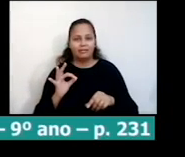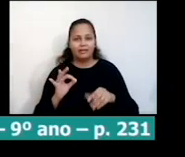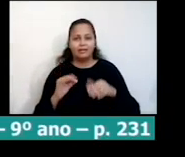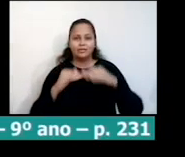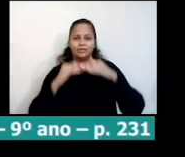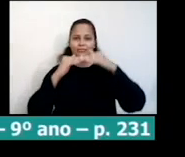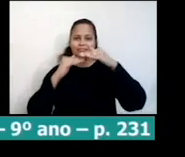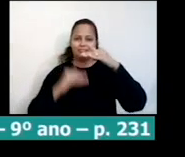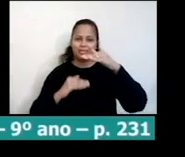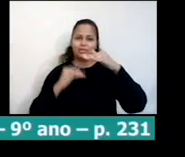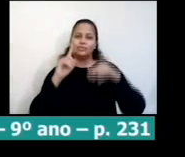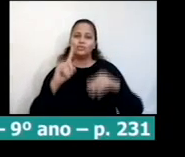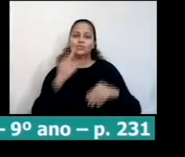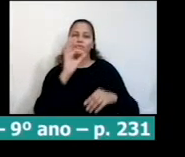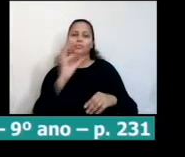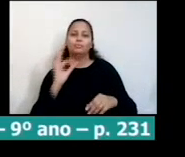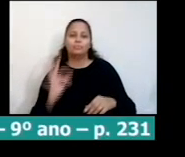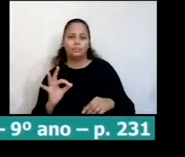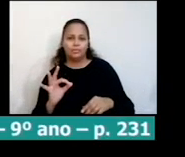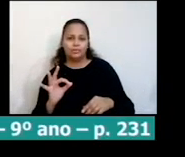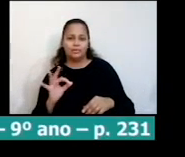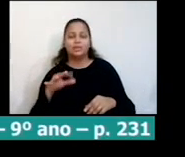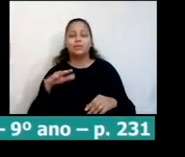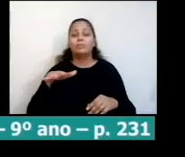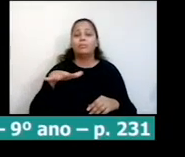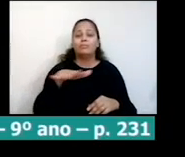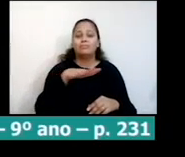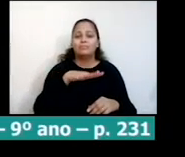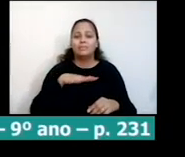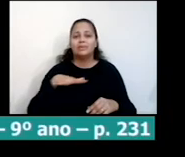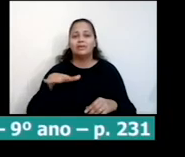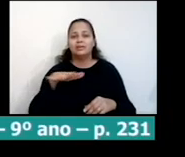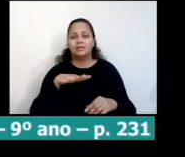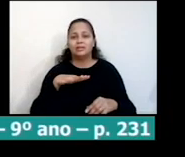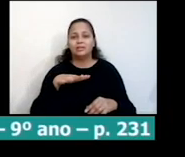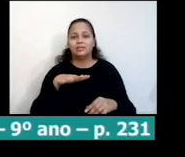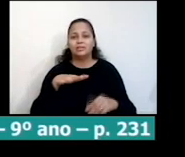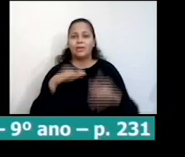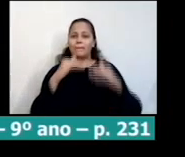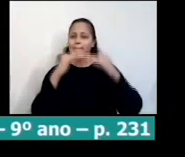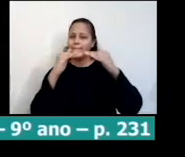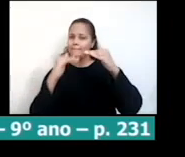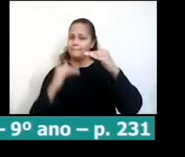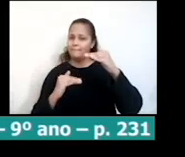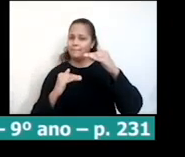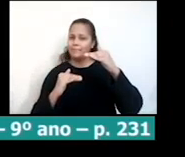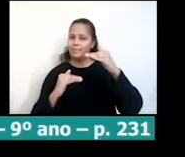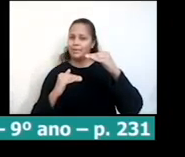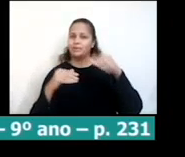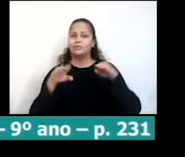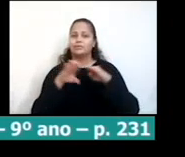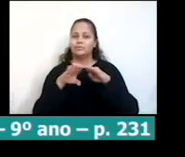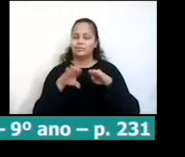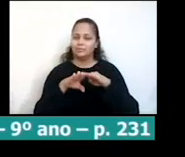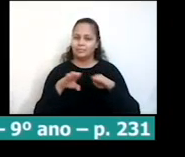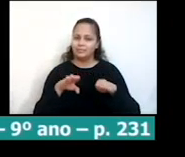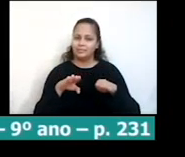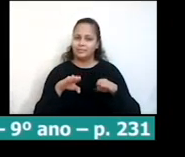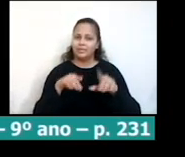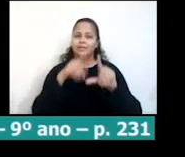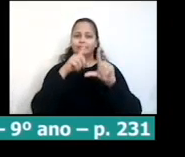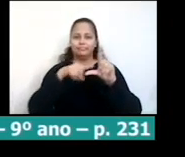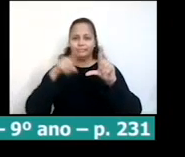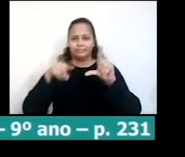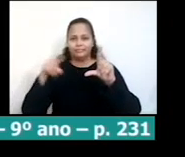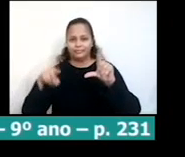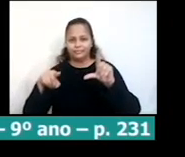de 1%. Eles estão ali com a Indonésia, a Turquia, numa região ali um pouquinho mais para baixo também desse ranking.